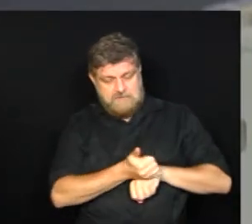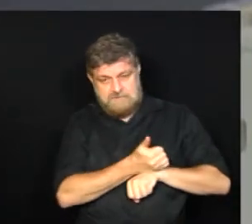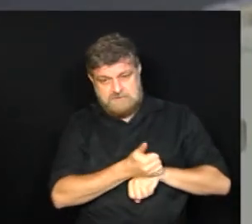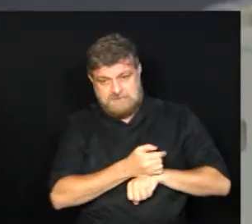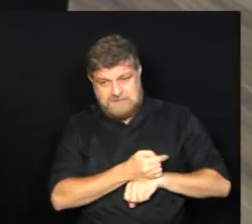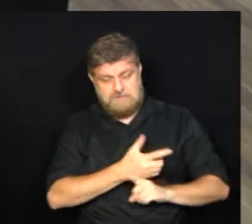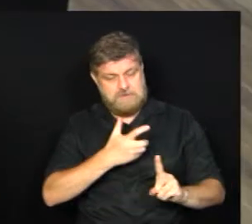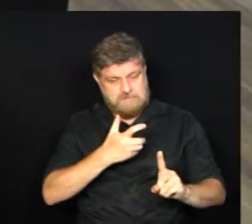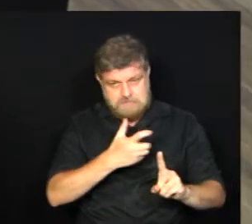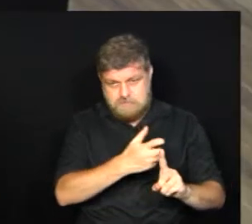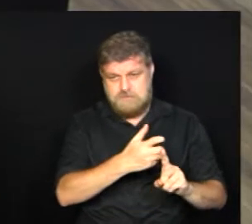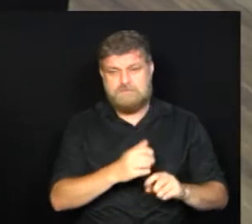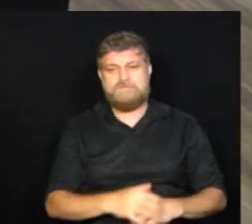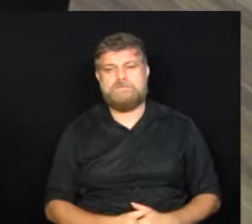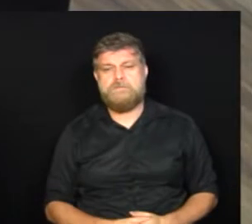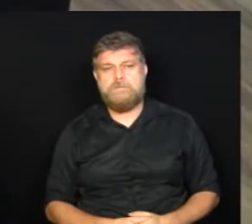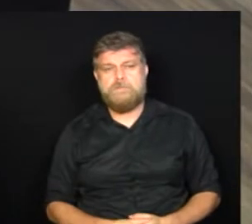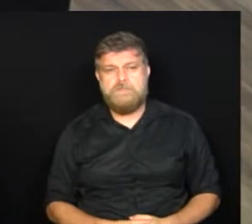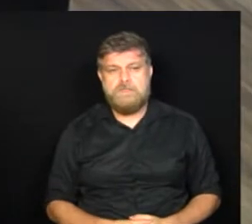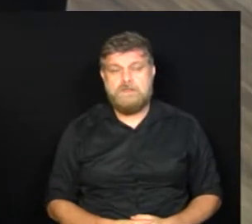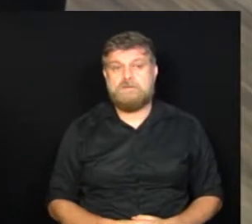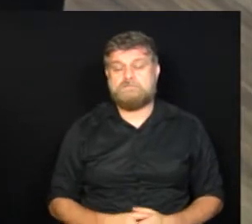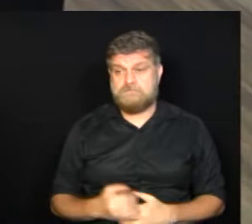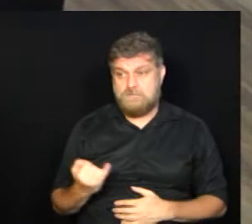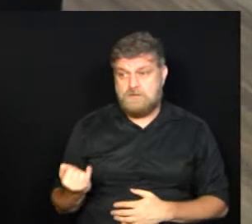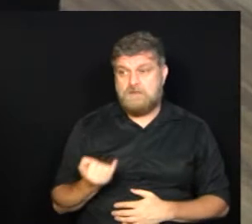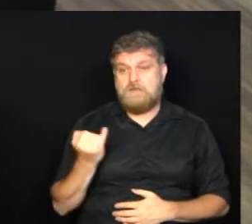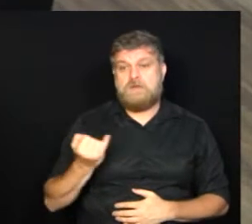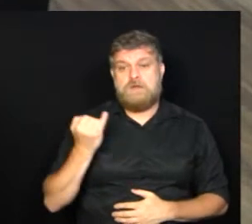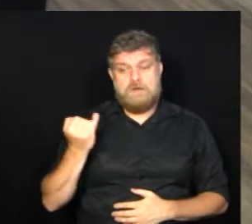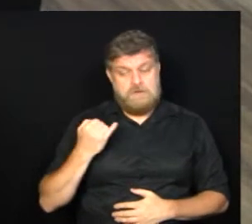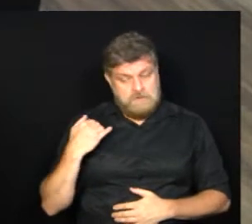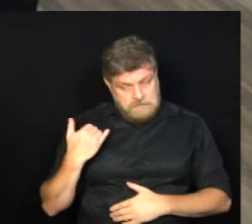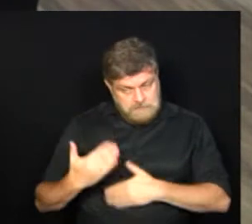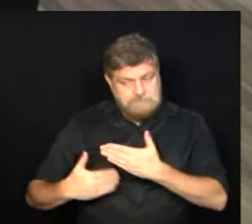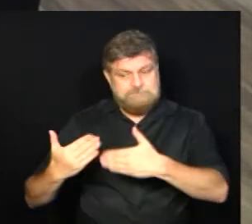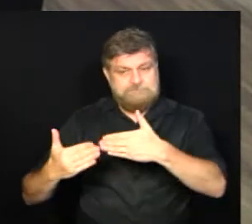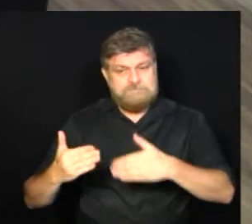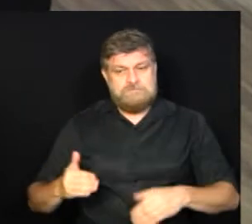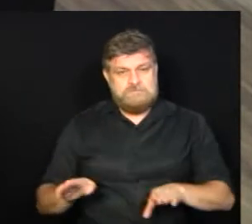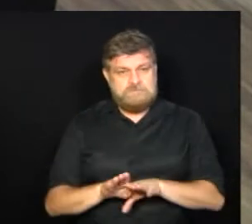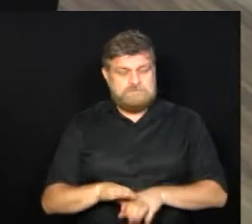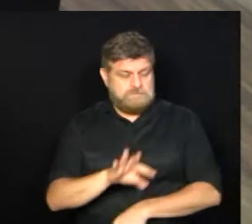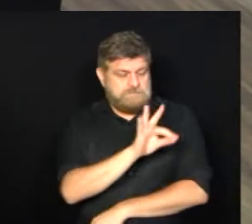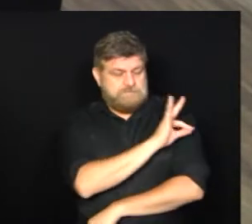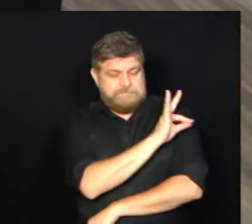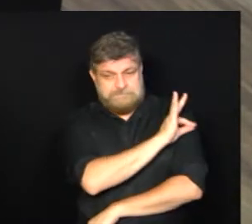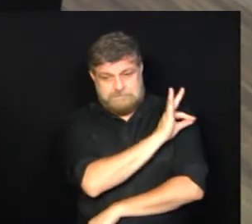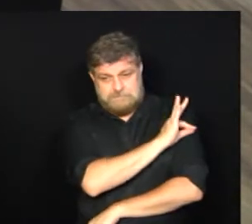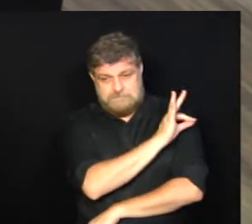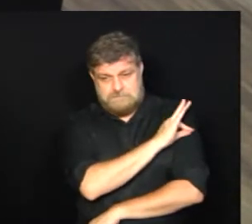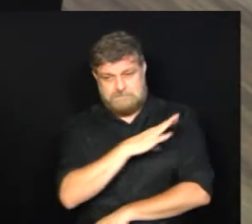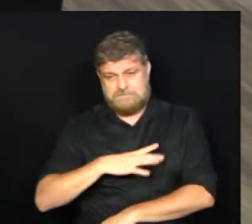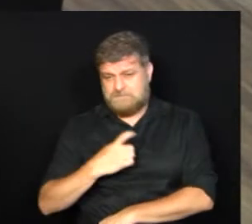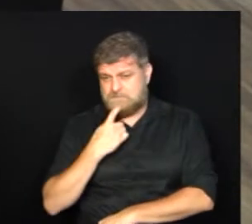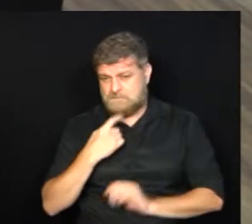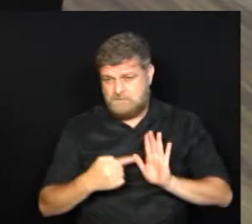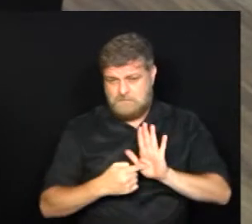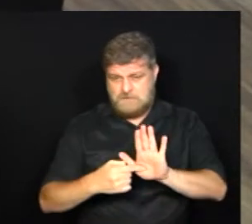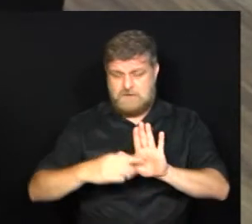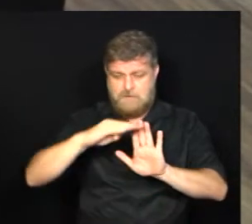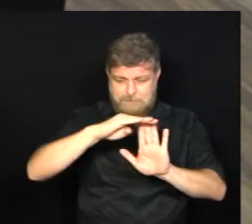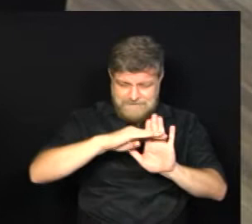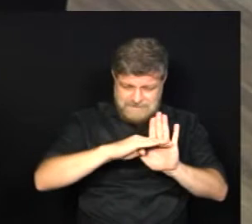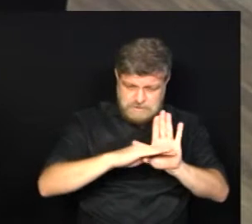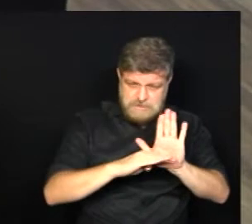vacina. Passo importante, então, dado aqui pela Prefeitura de Campinas, mostrando o